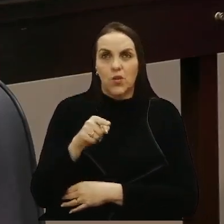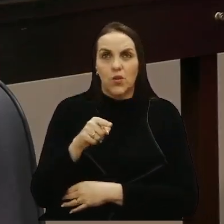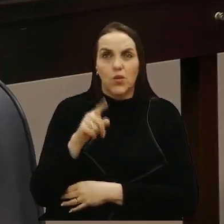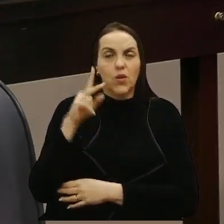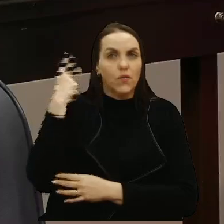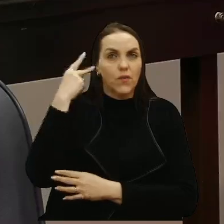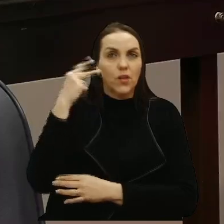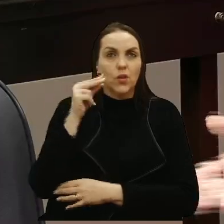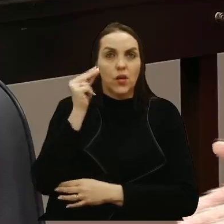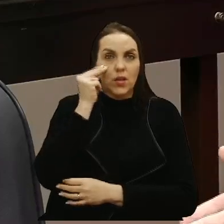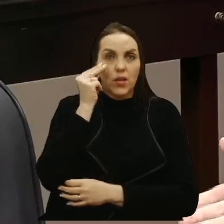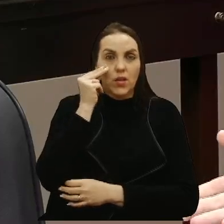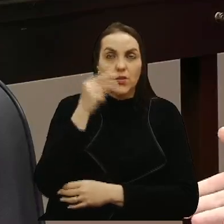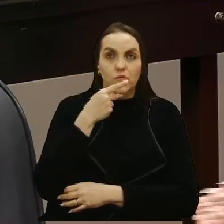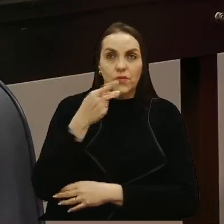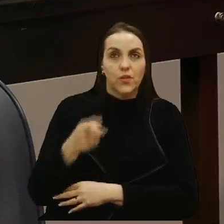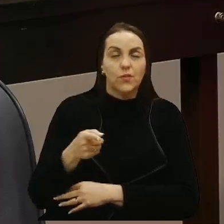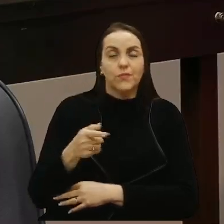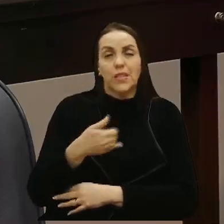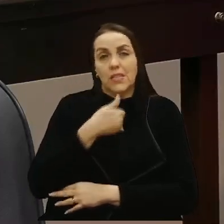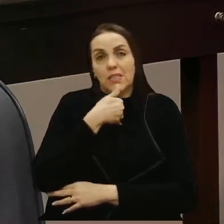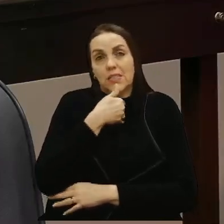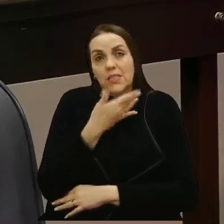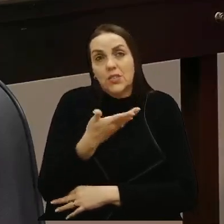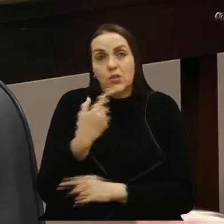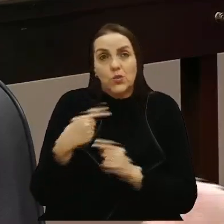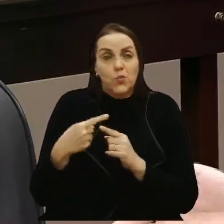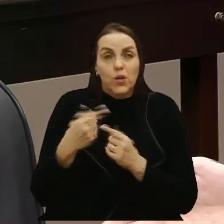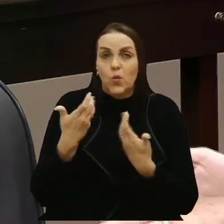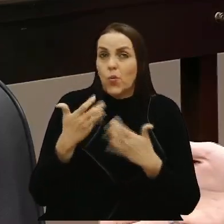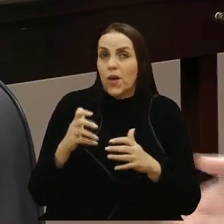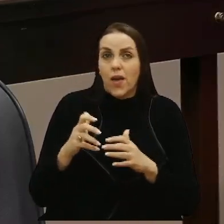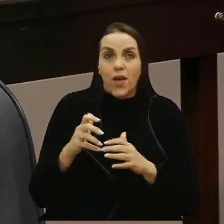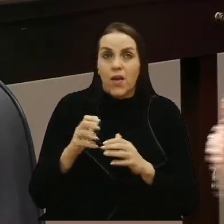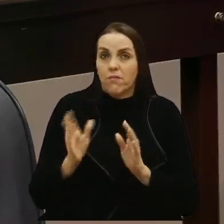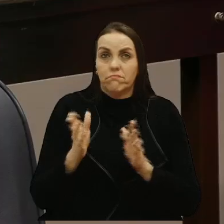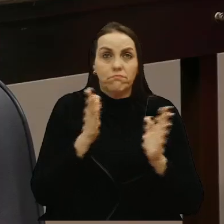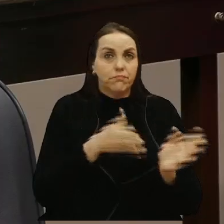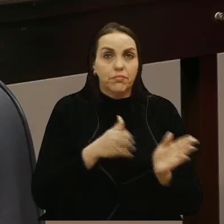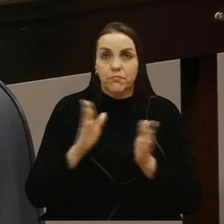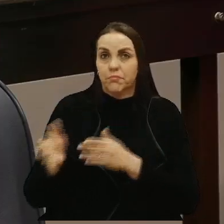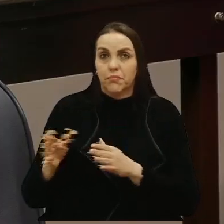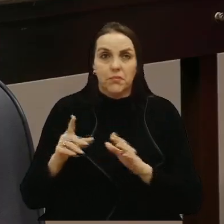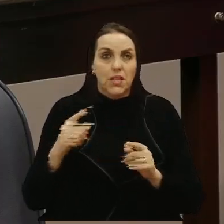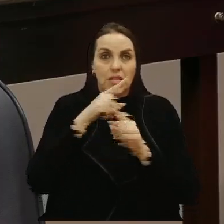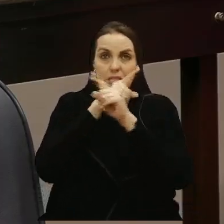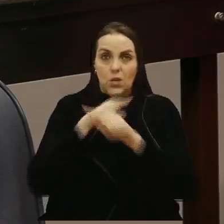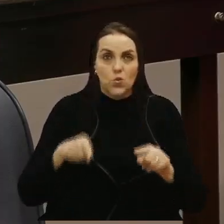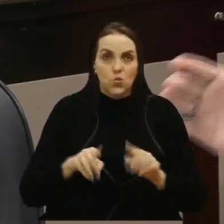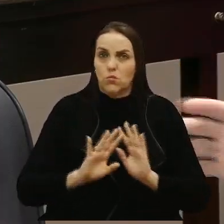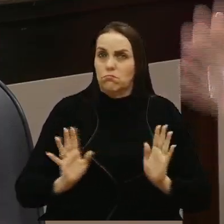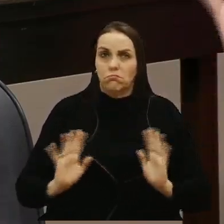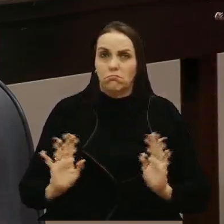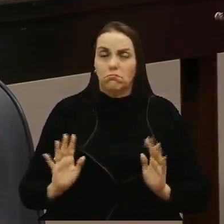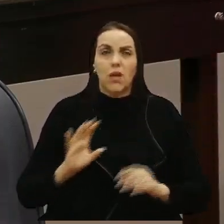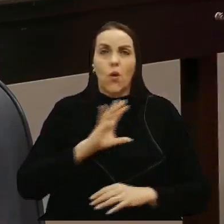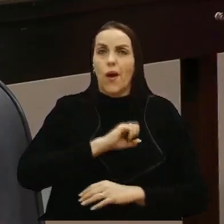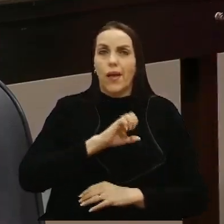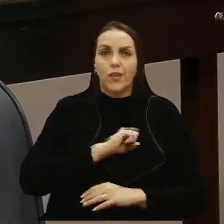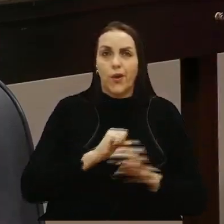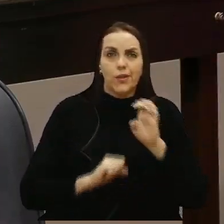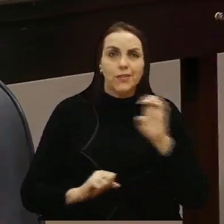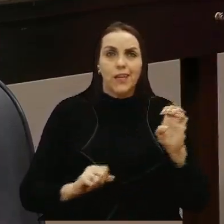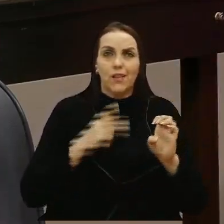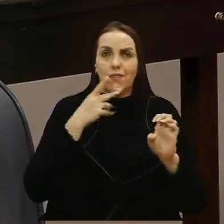Cláudio que citou. Isso nos entristece e a gente não quer para nenhum lado a censura. A gente quer, eu sempre digo, eu adoro ver a esquerda falando as bobagens